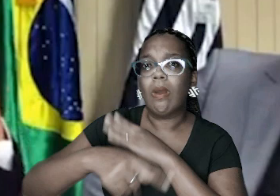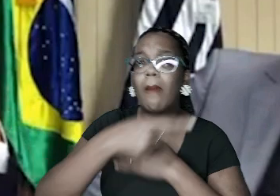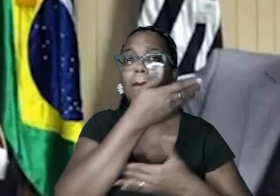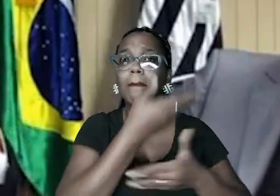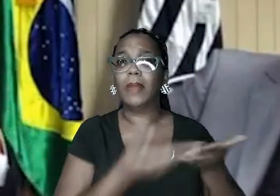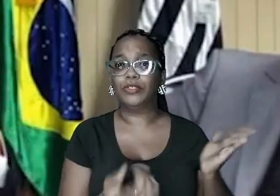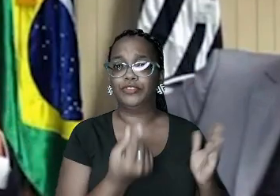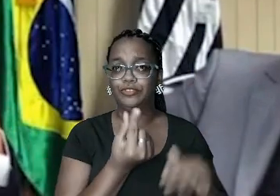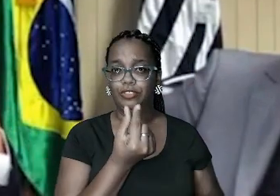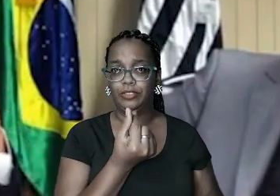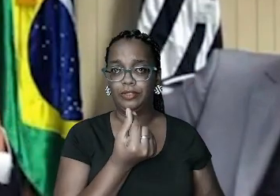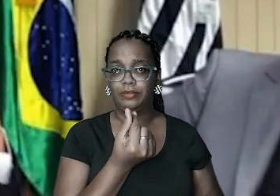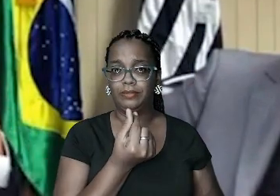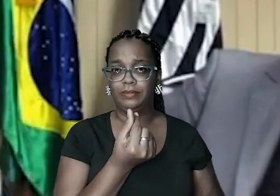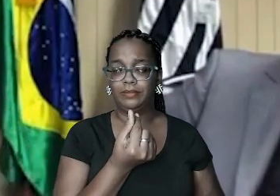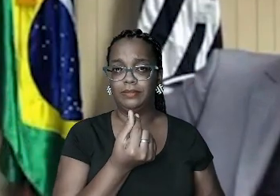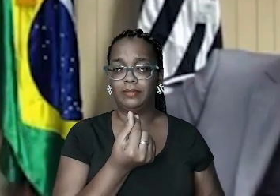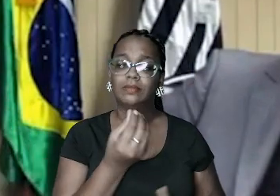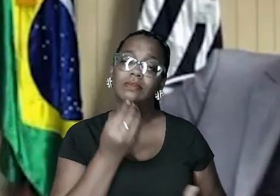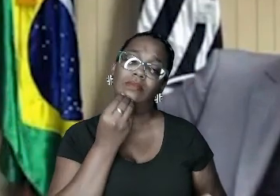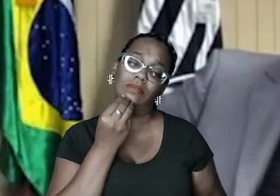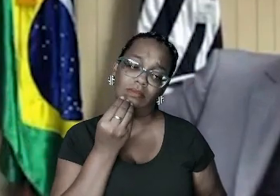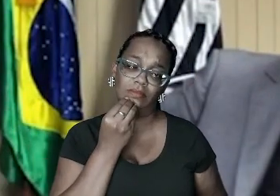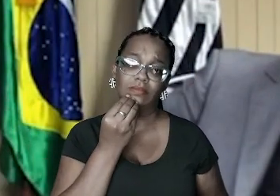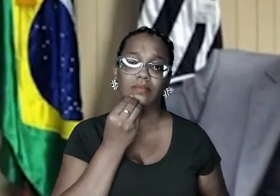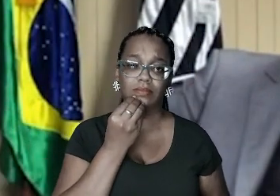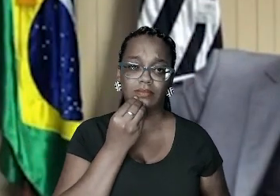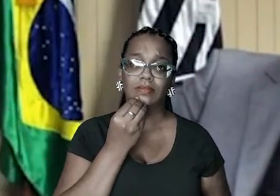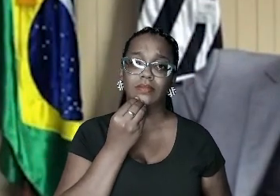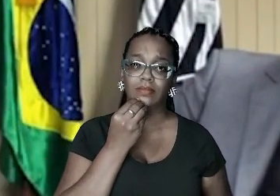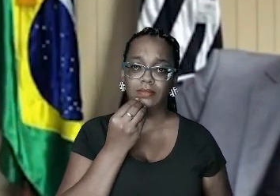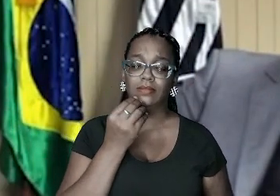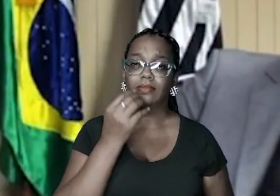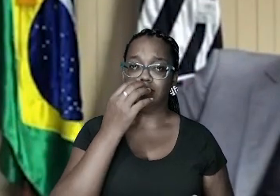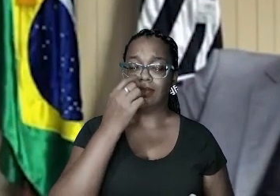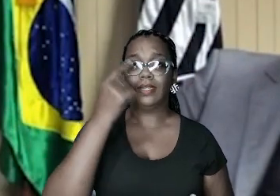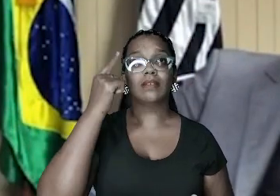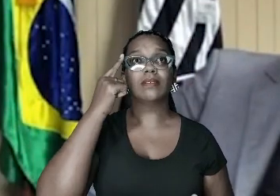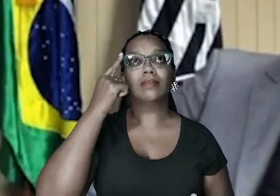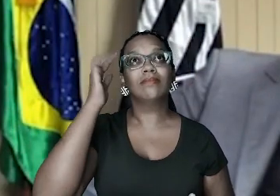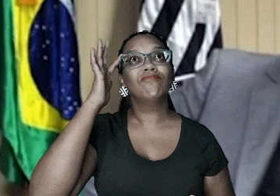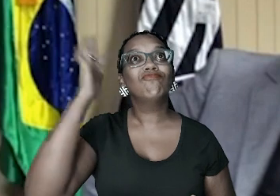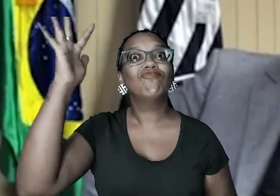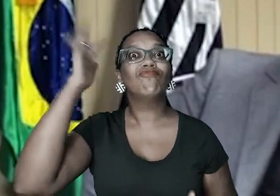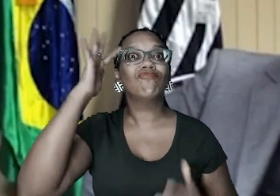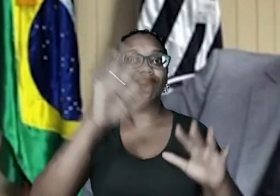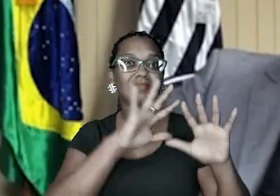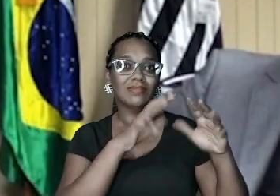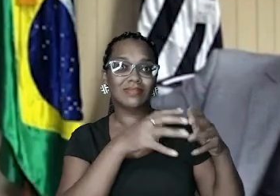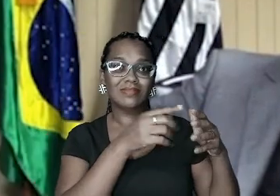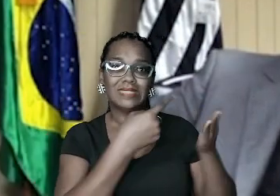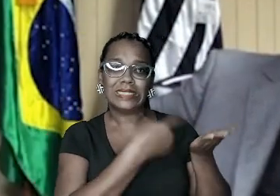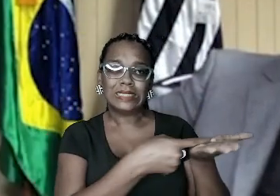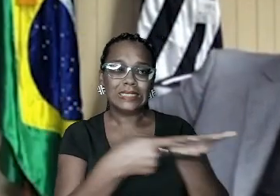uma bolha quando o preço naturalmente despencou todo mundo perdeu o dinheiro provavelmente